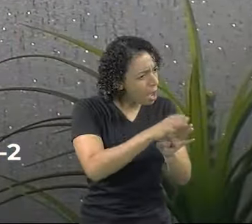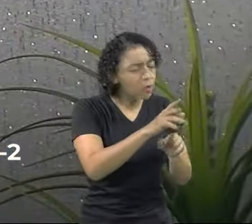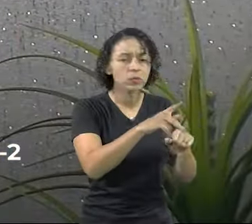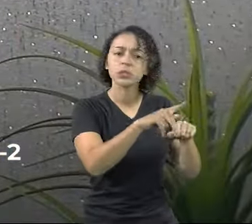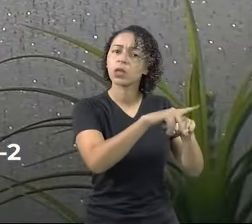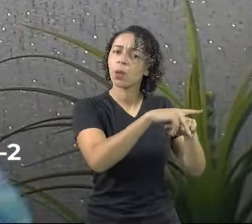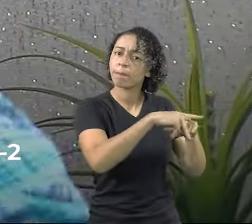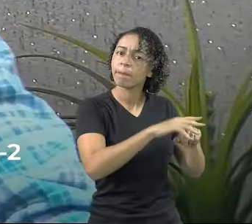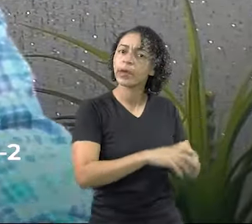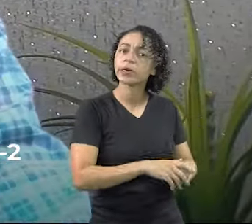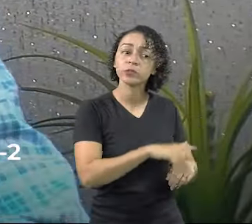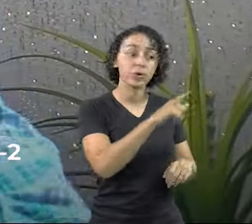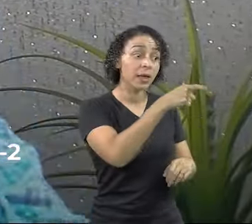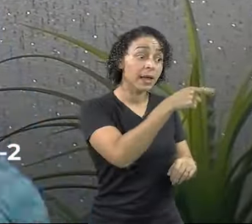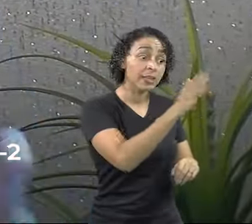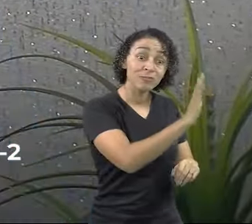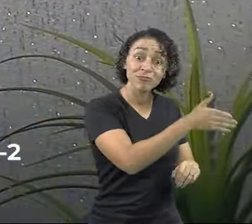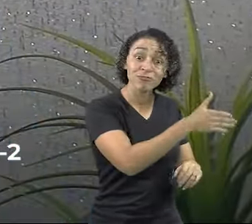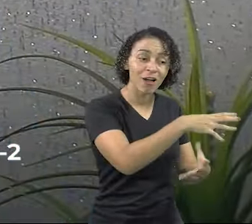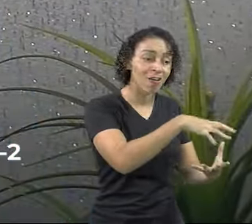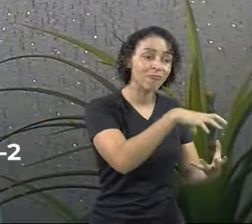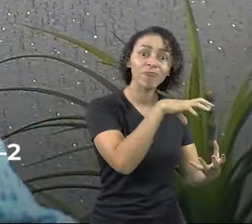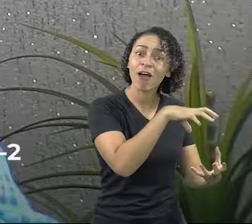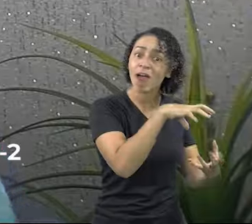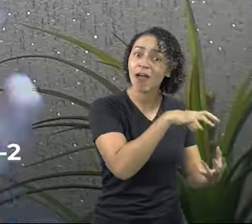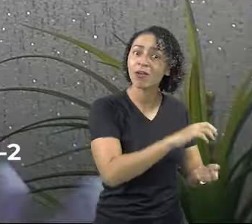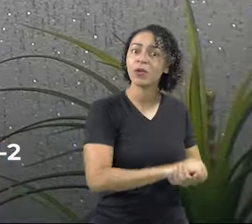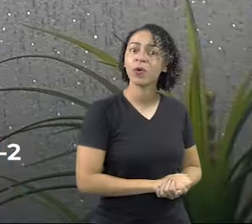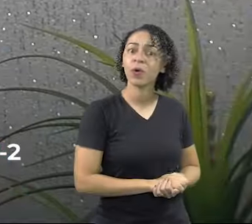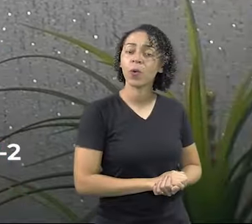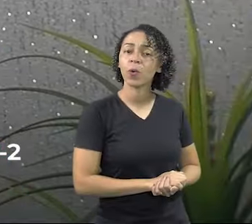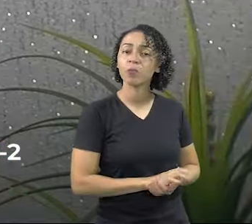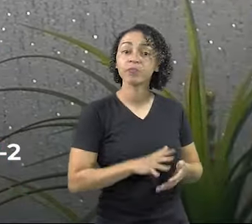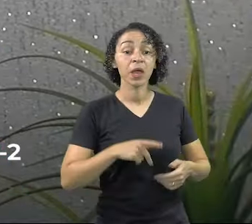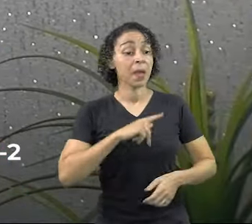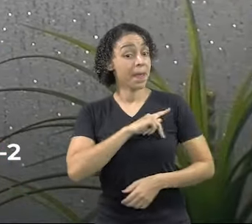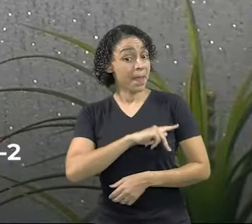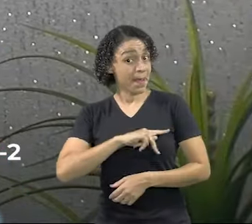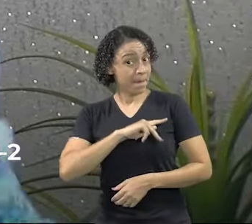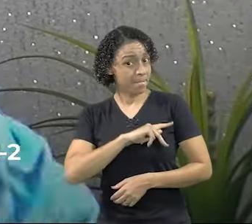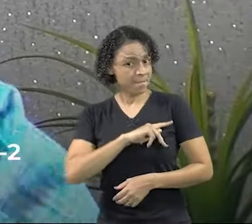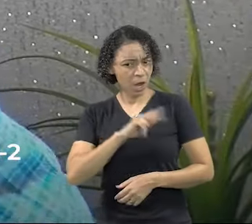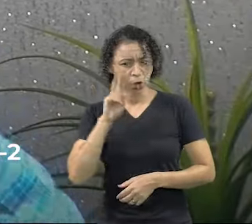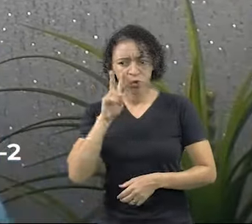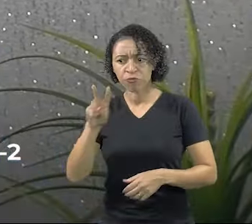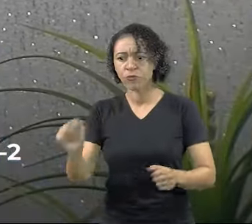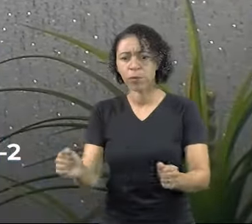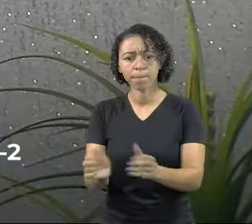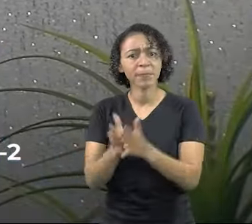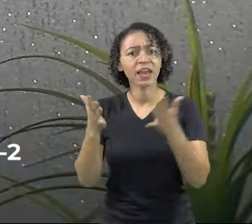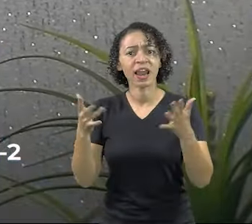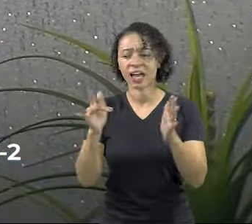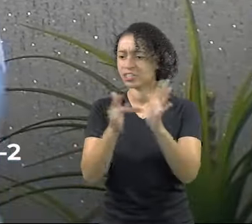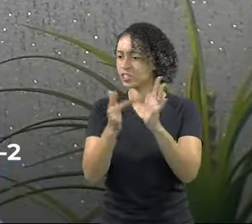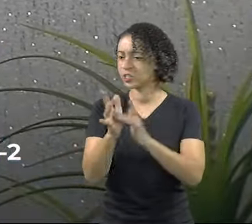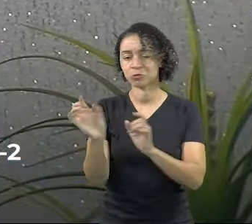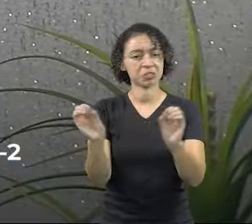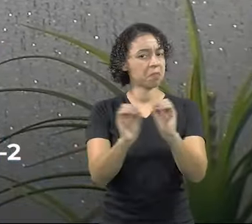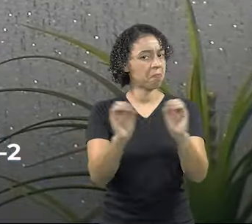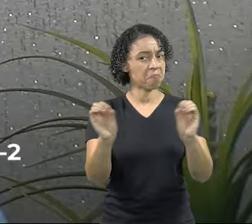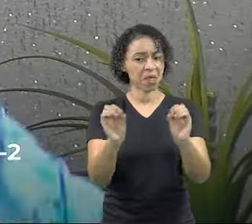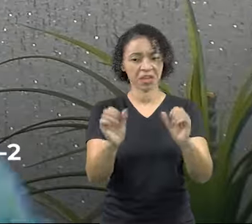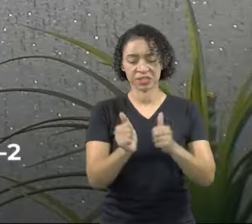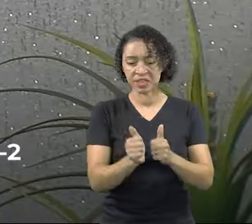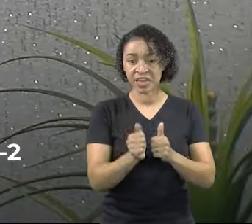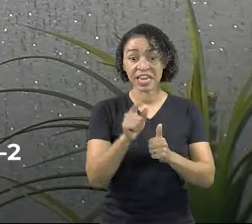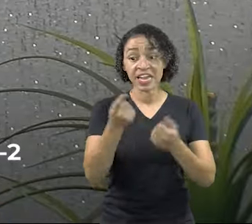brancos e olha que Paulo nunca tinha visto um milagre de Jesus não andou com Jesus ele até perseguia Jesus perseguia